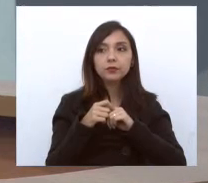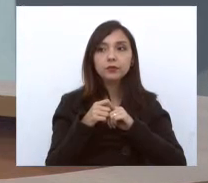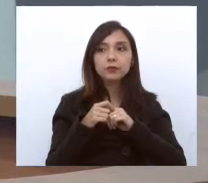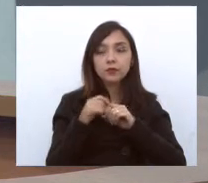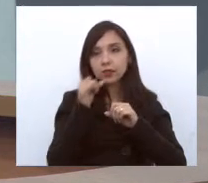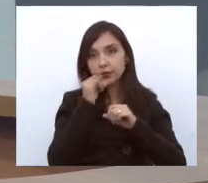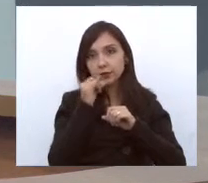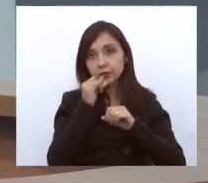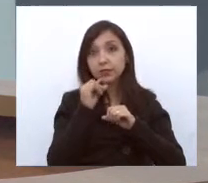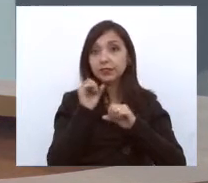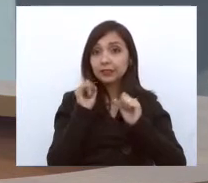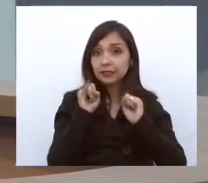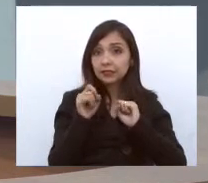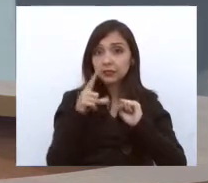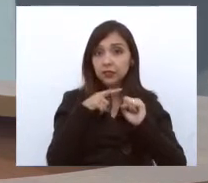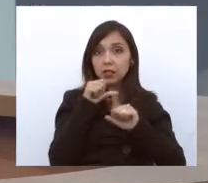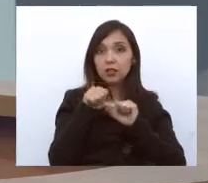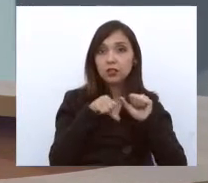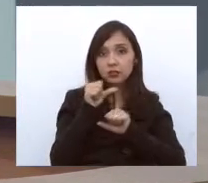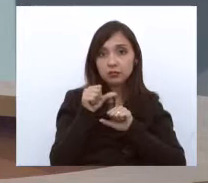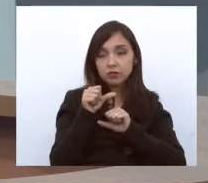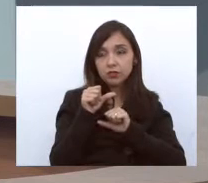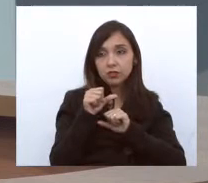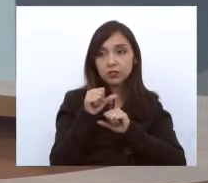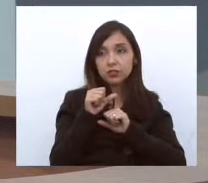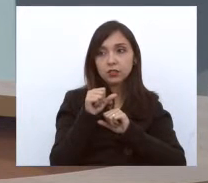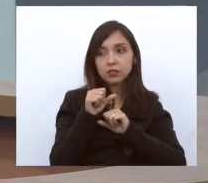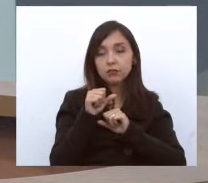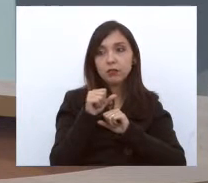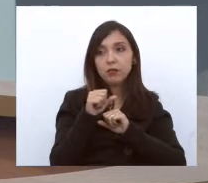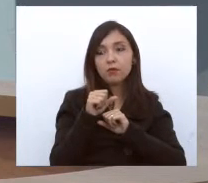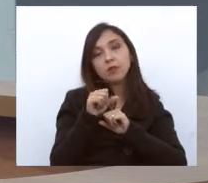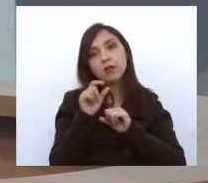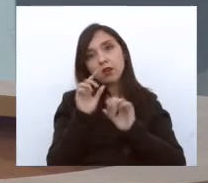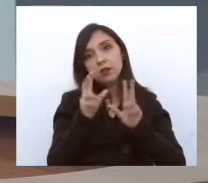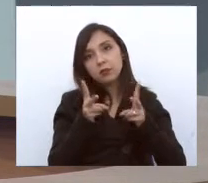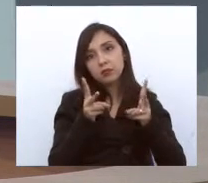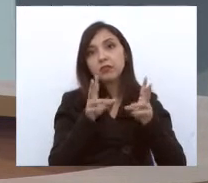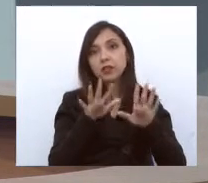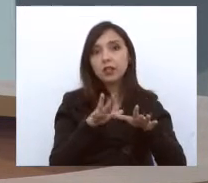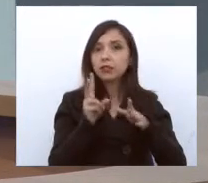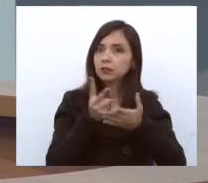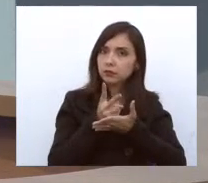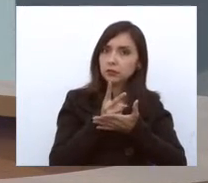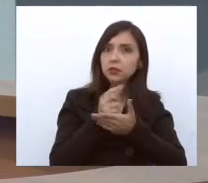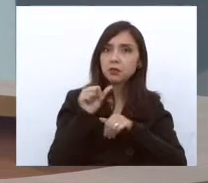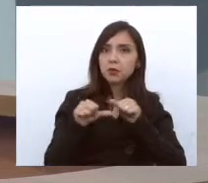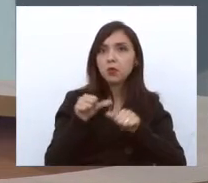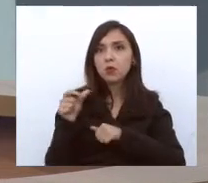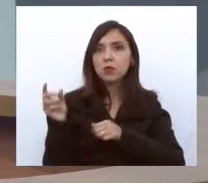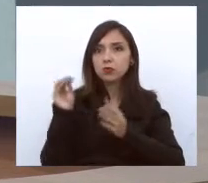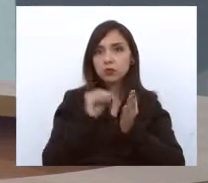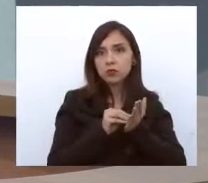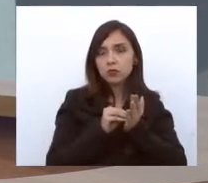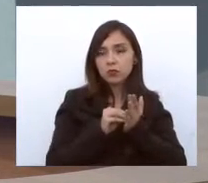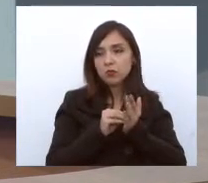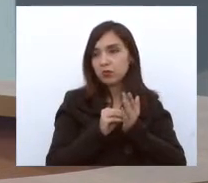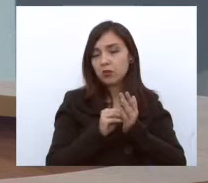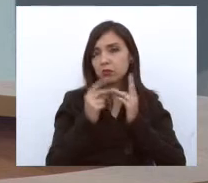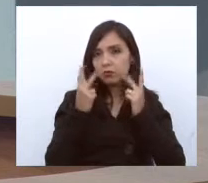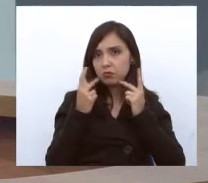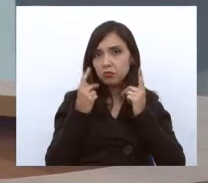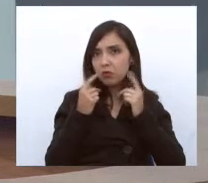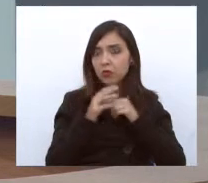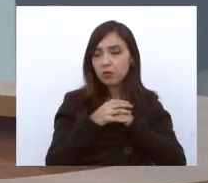quando se há a alteração, uma alteração prevalece sempre a posterior colocada. Isso é um princípio